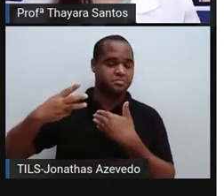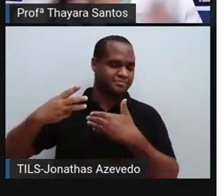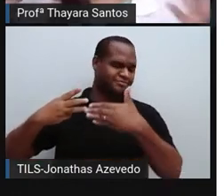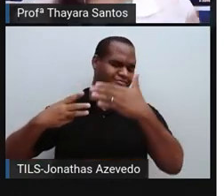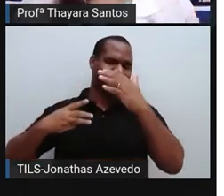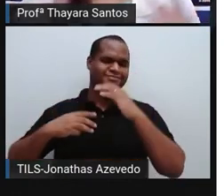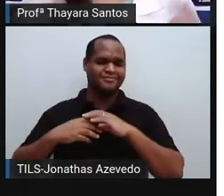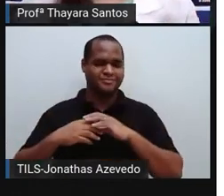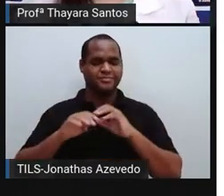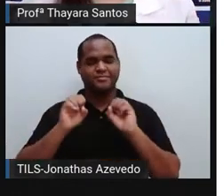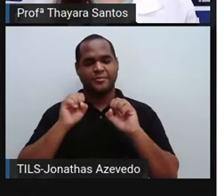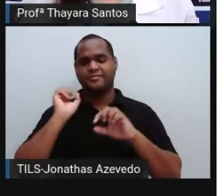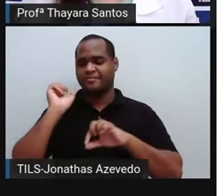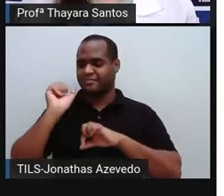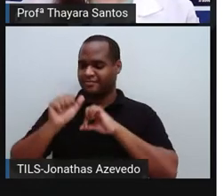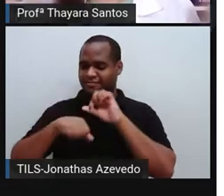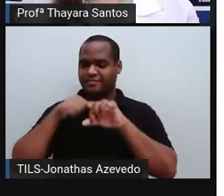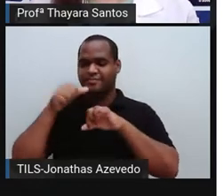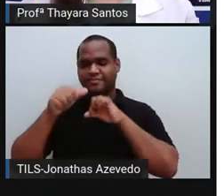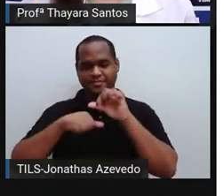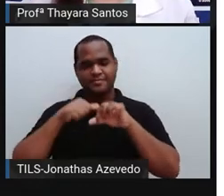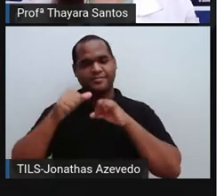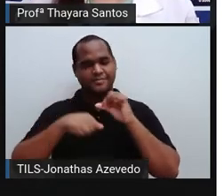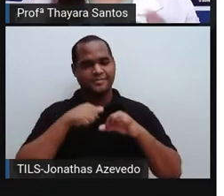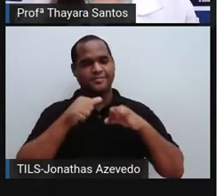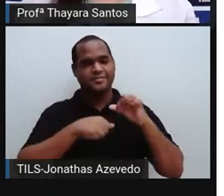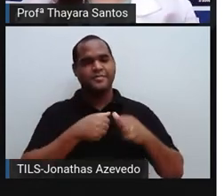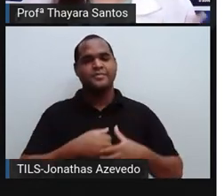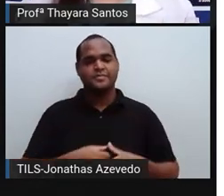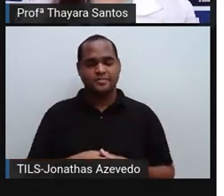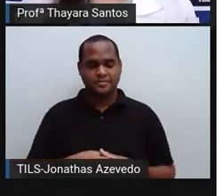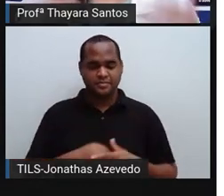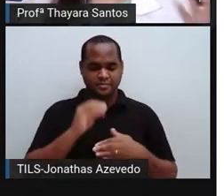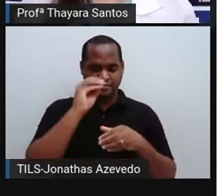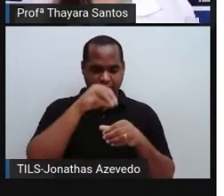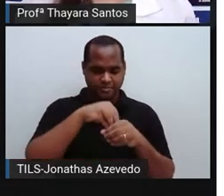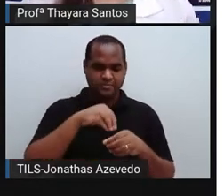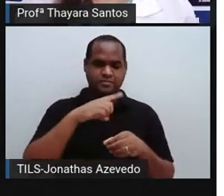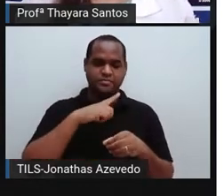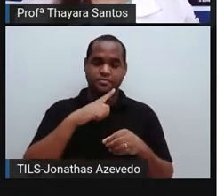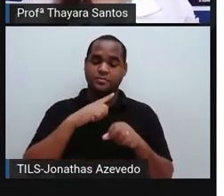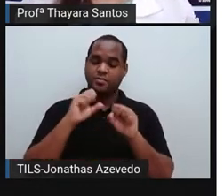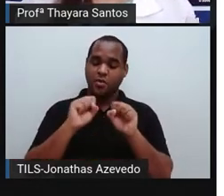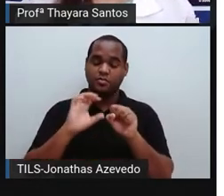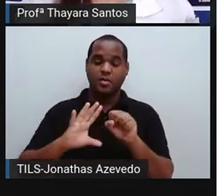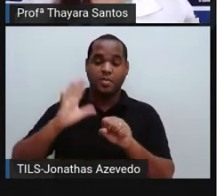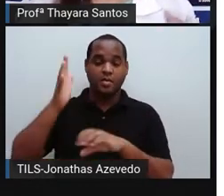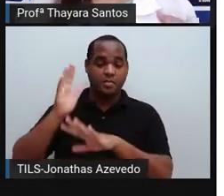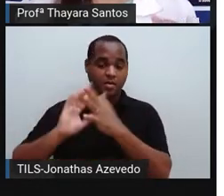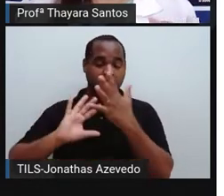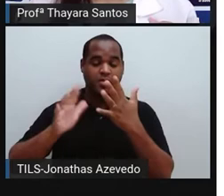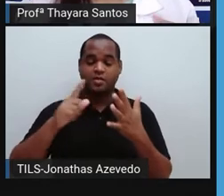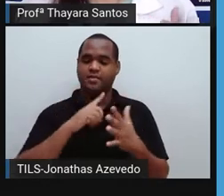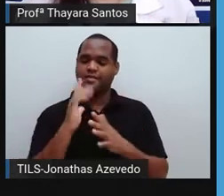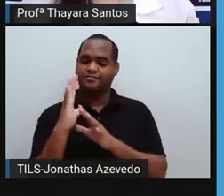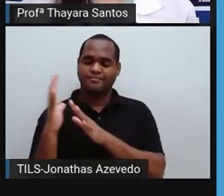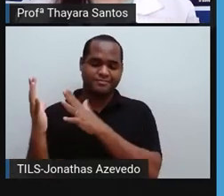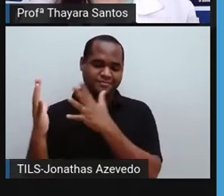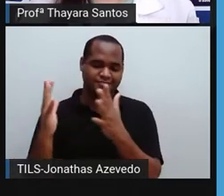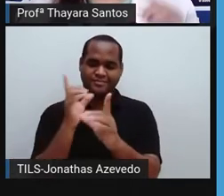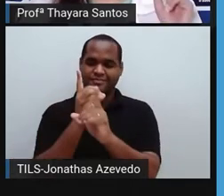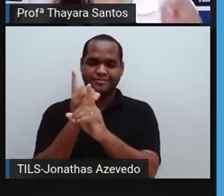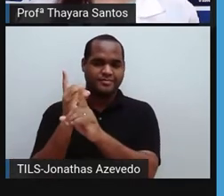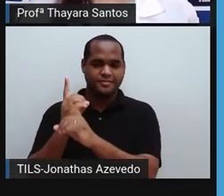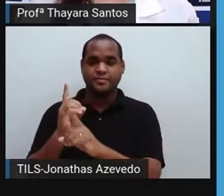Então, muda aí essa conformação dentro de uma teia e é o que acontece na natureza de fato. Mas se